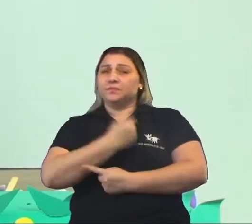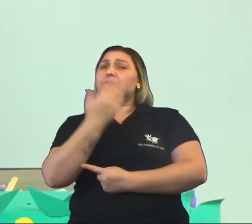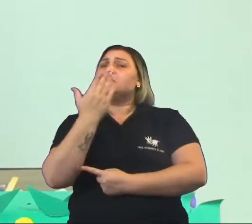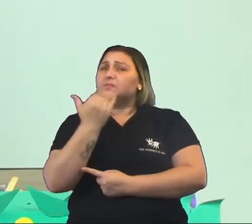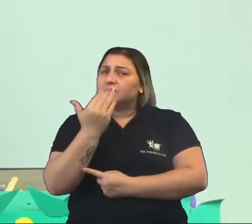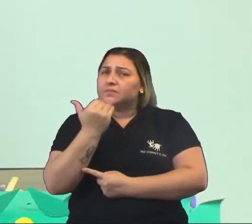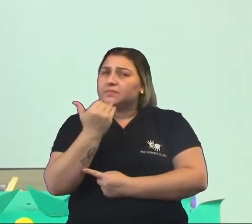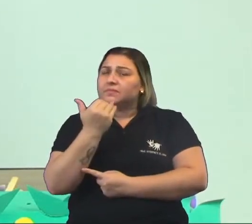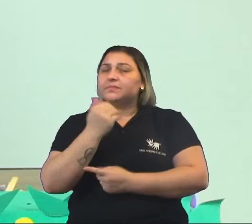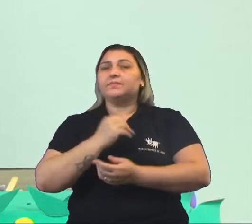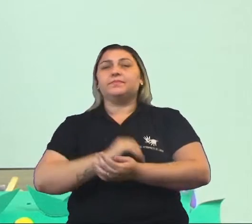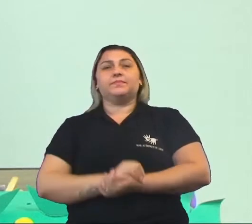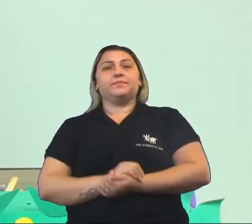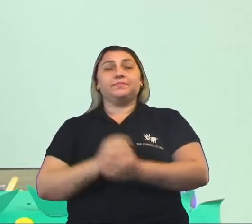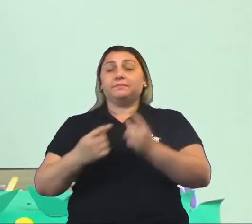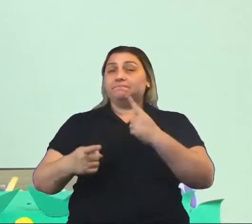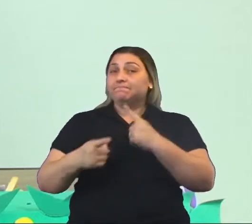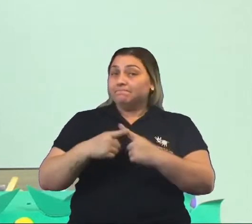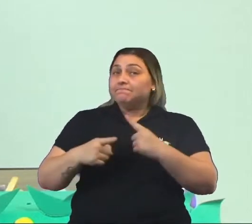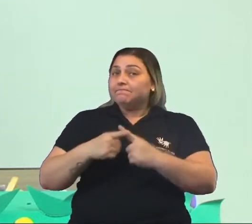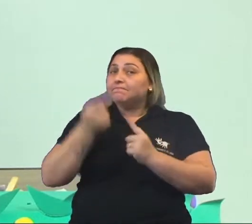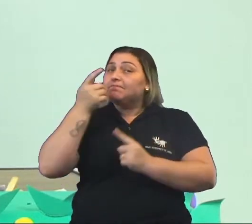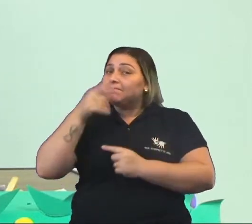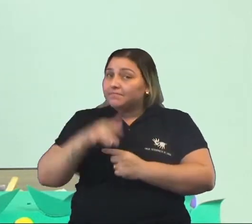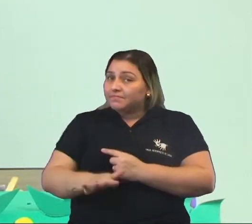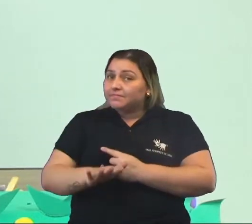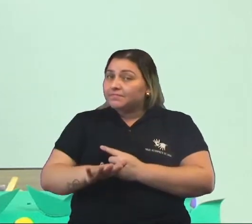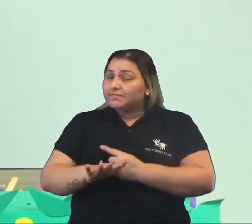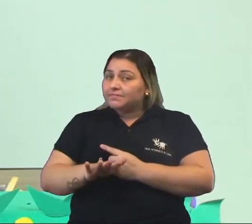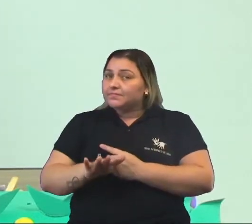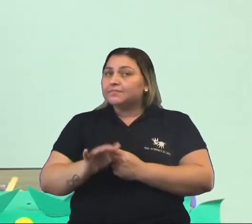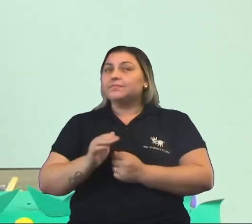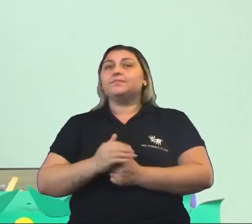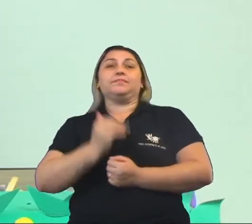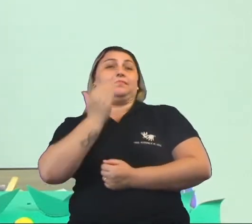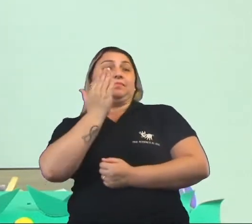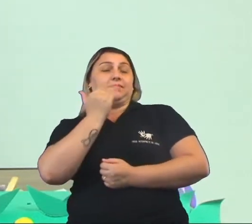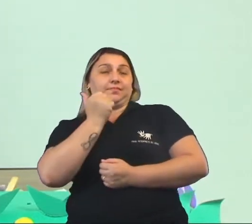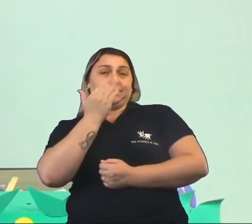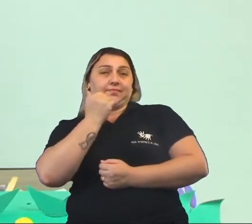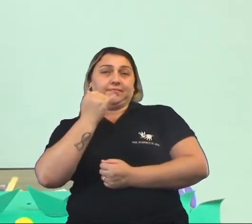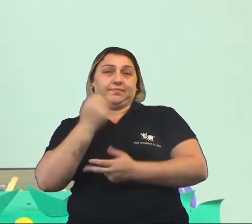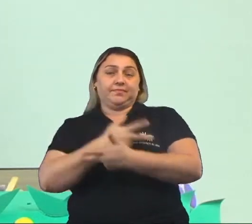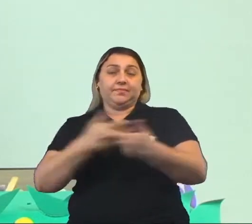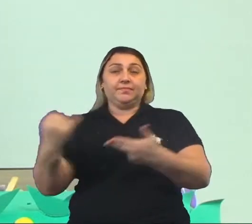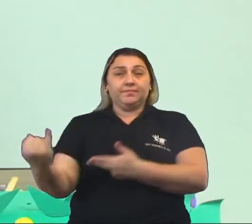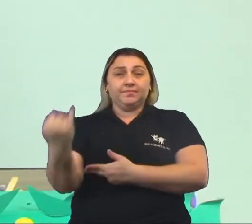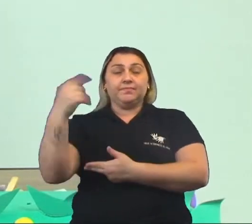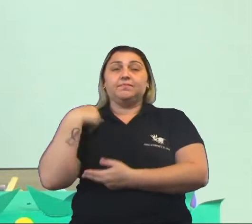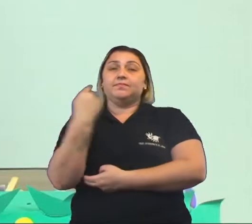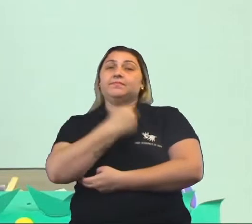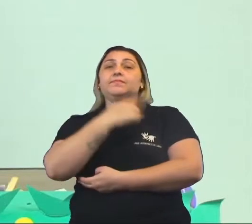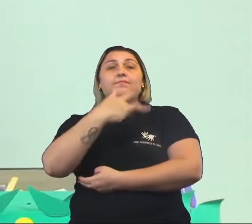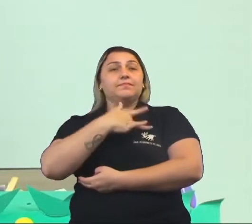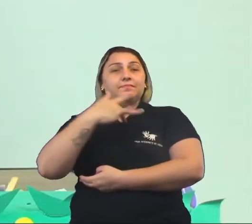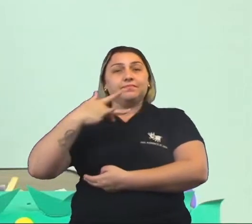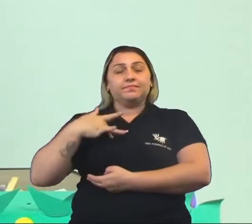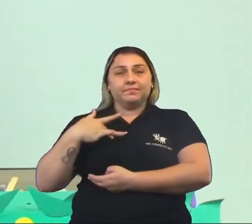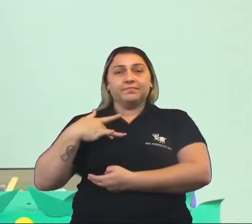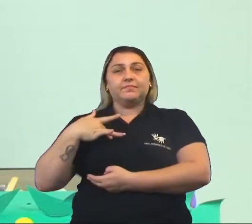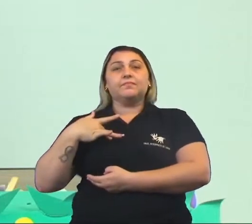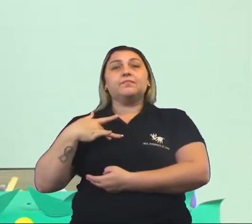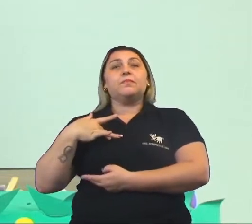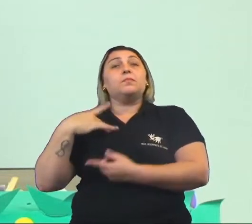alimentamos? Por que será, hein, crianças? A alimentação é fundamental para a nossa saúde,